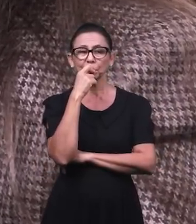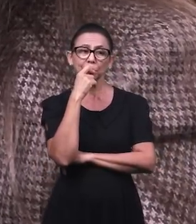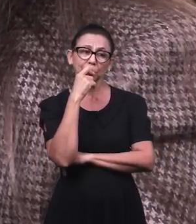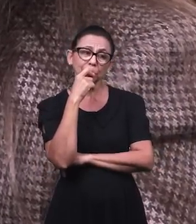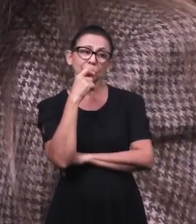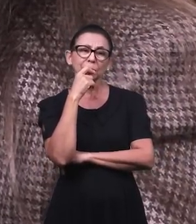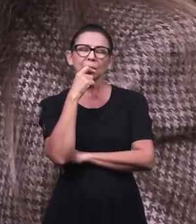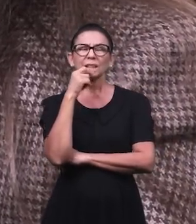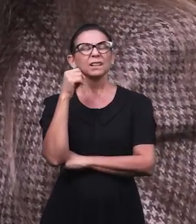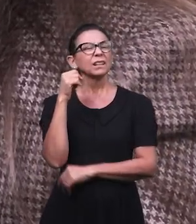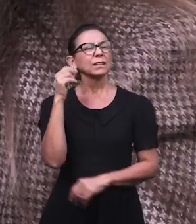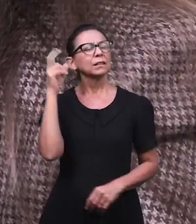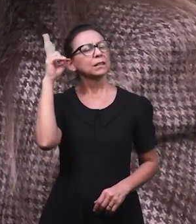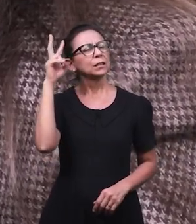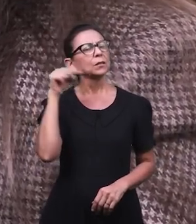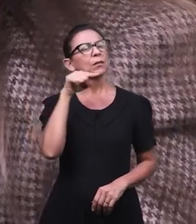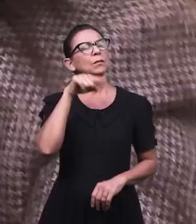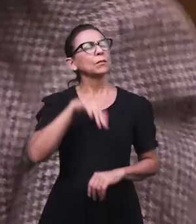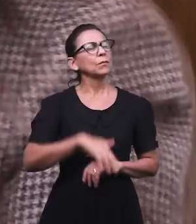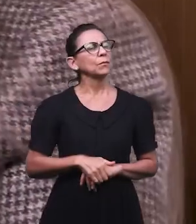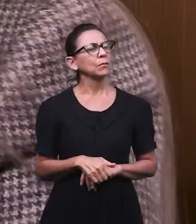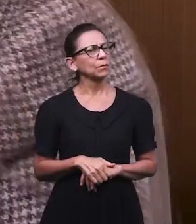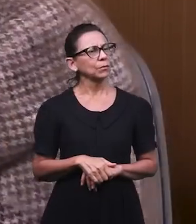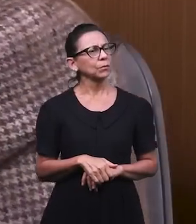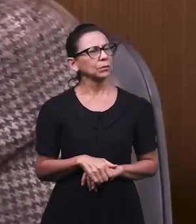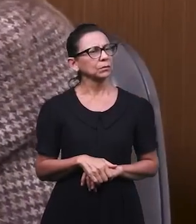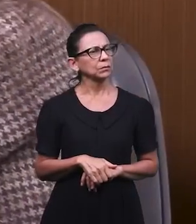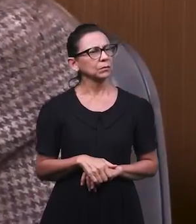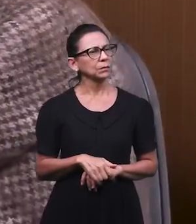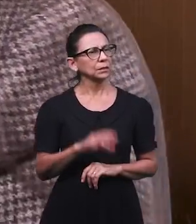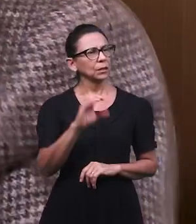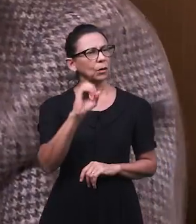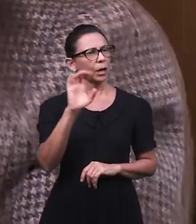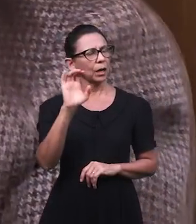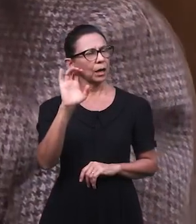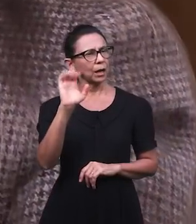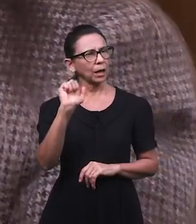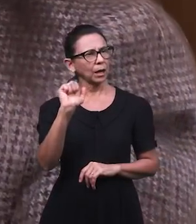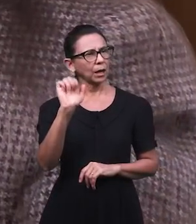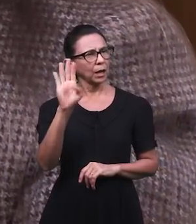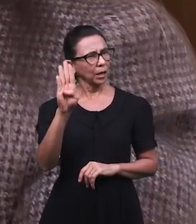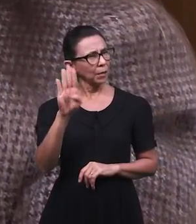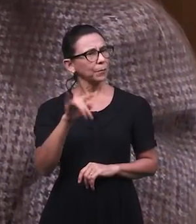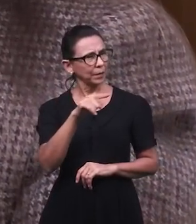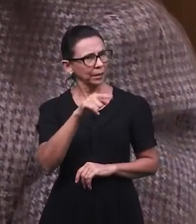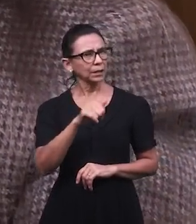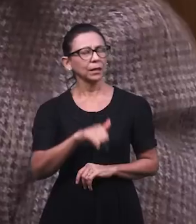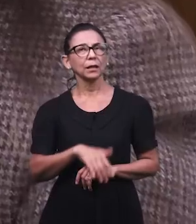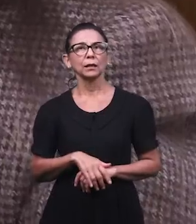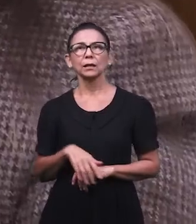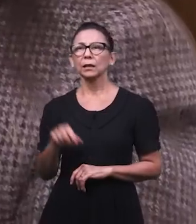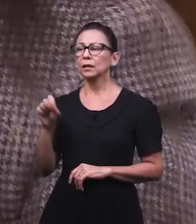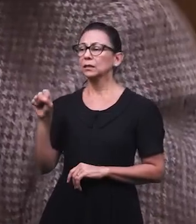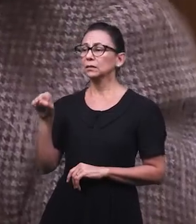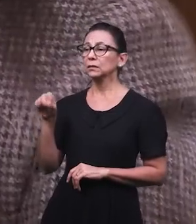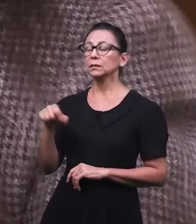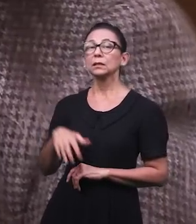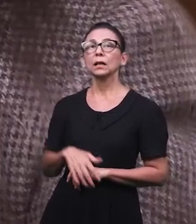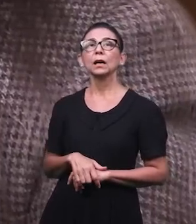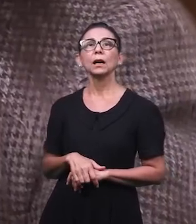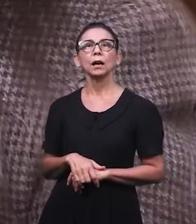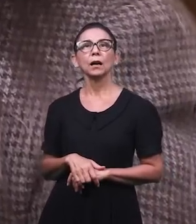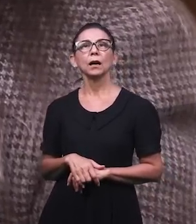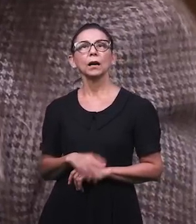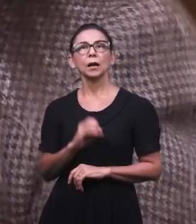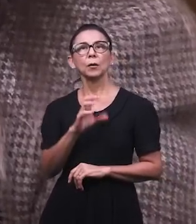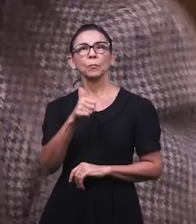é. E eu tava lembrando de você tá fazendo OAB pra trabalho. Eu falei, não é possível. Aí eu tô fazendo